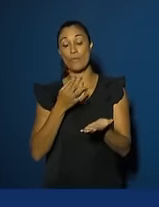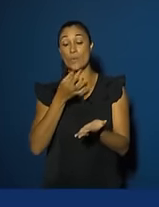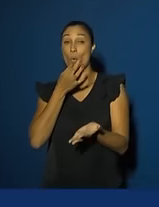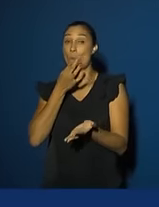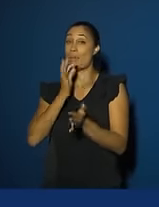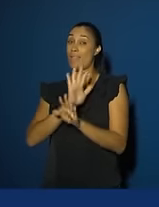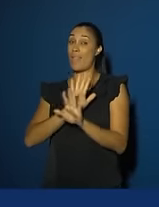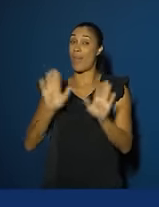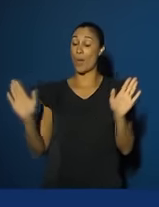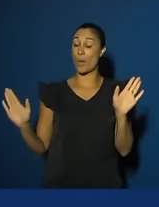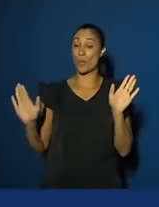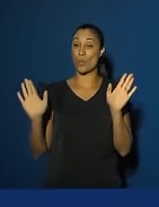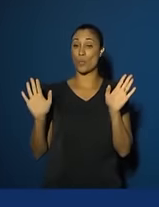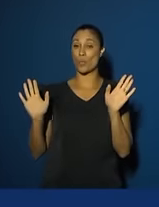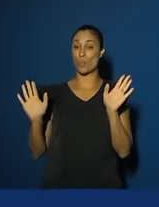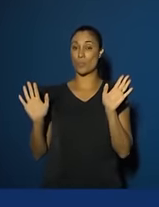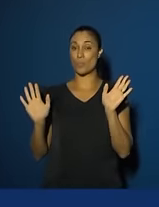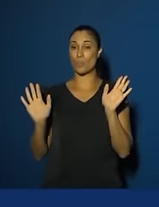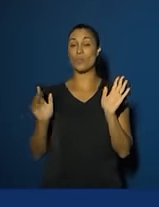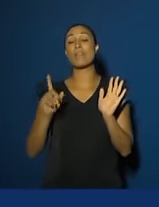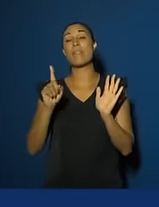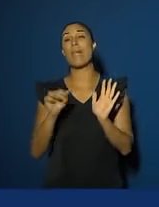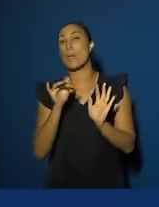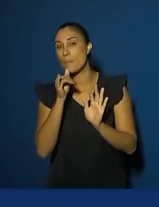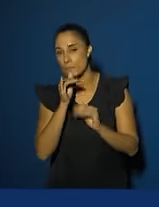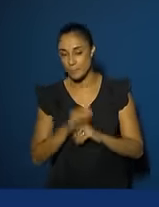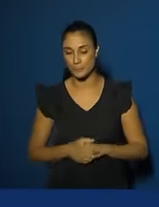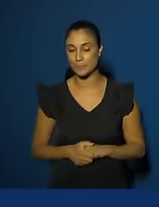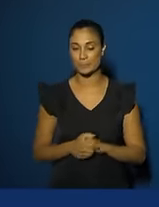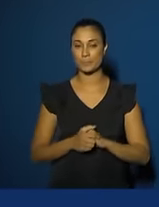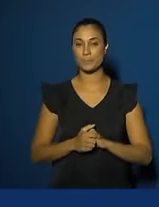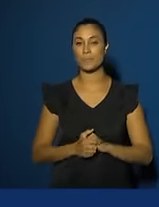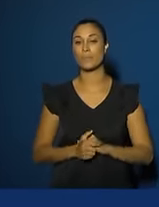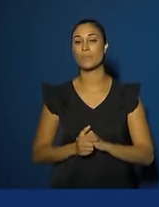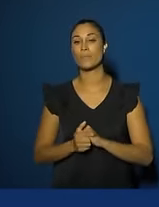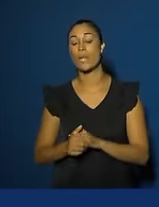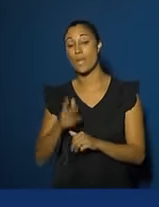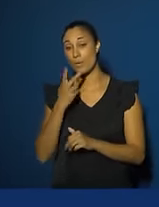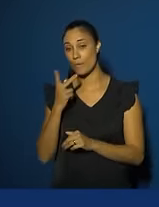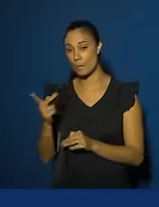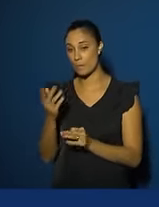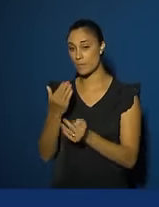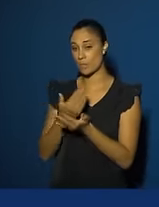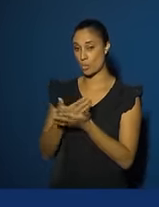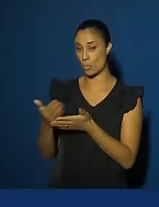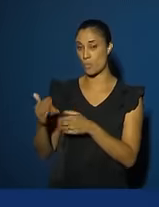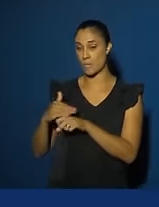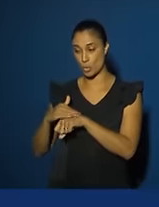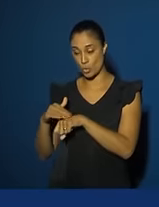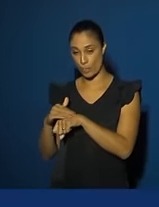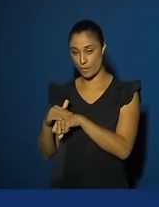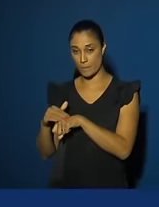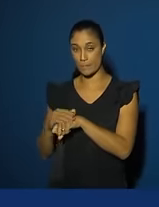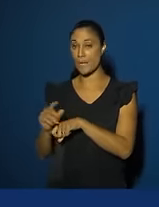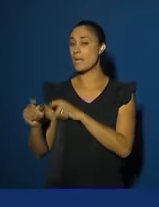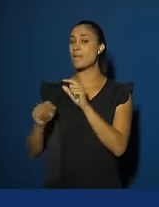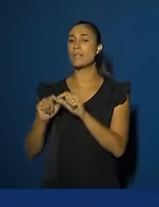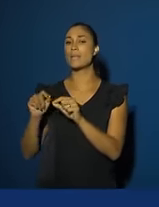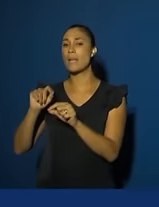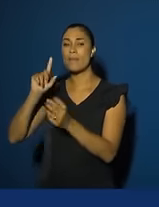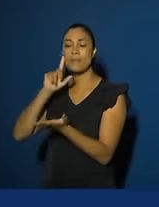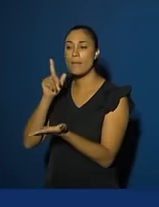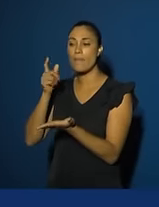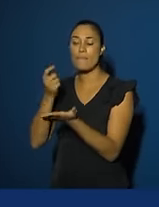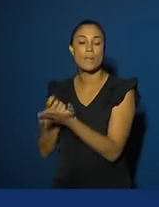comentário lateral que é o seguinte eu falei para você no começo da nossa conversa Quem define o